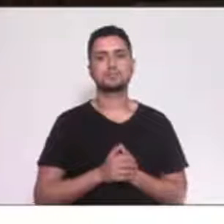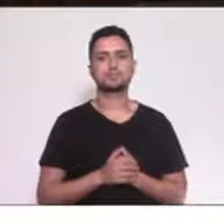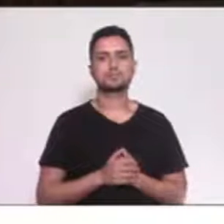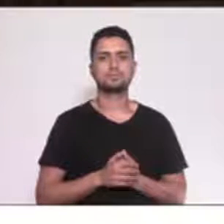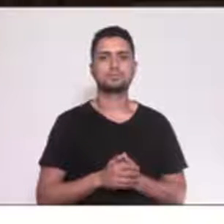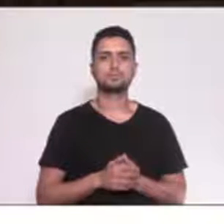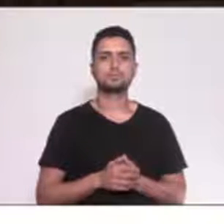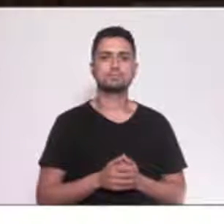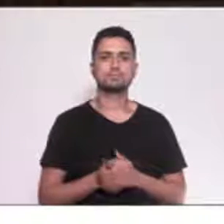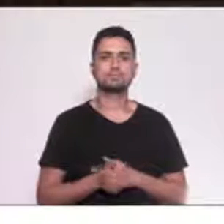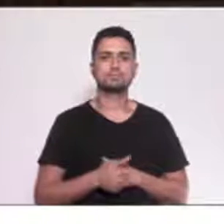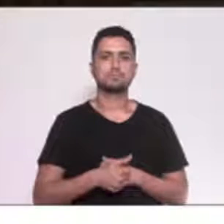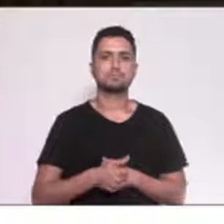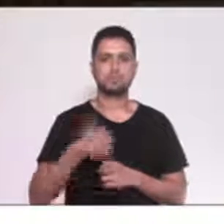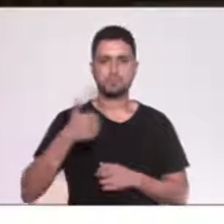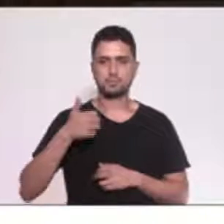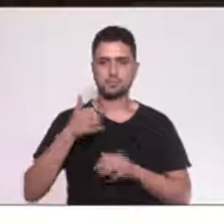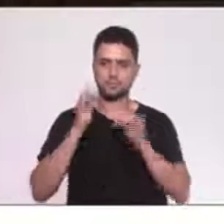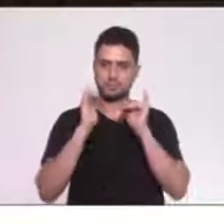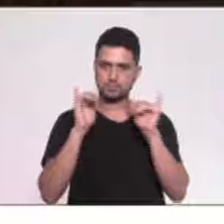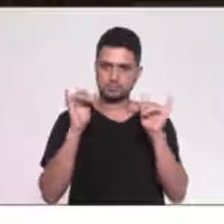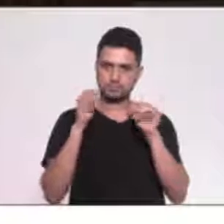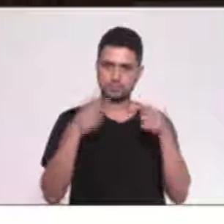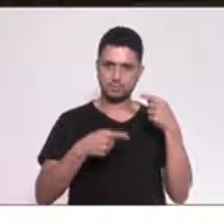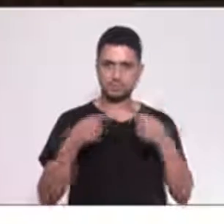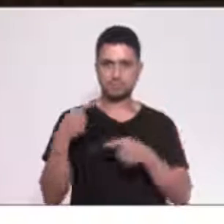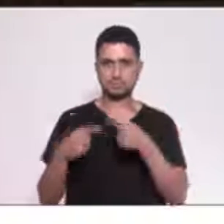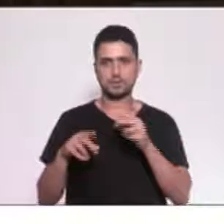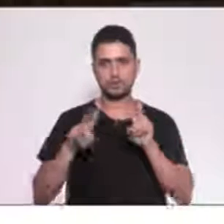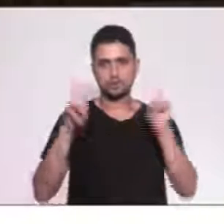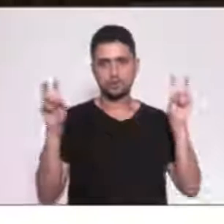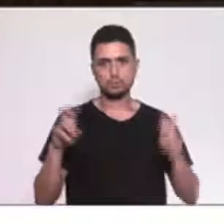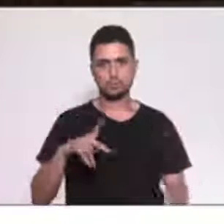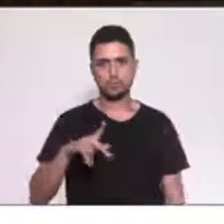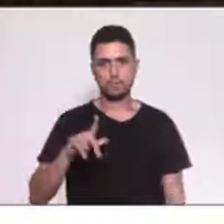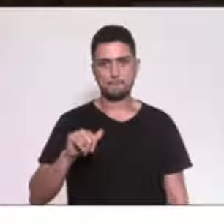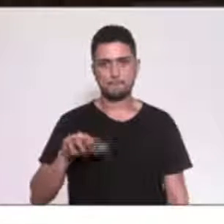discussão sobre o plano plurianual